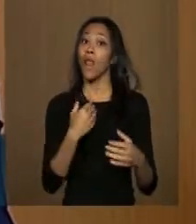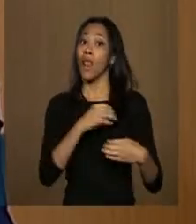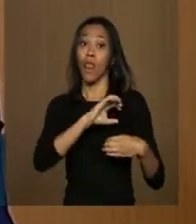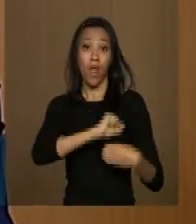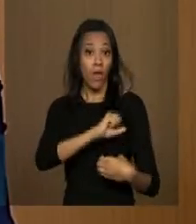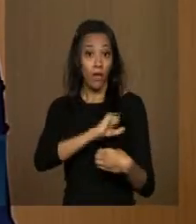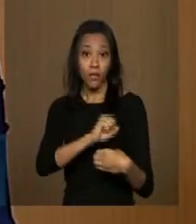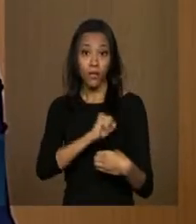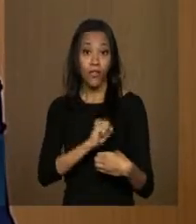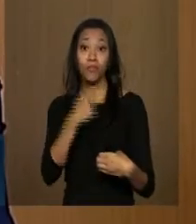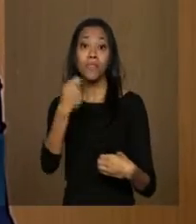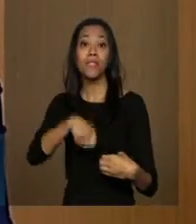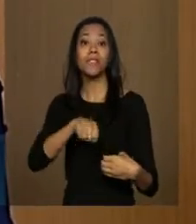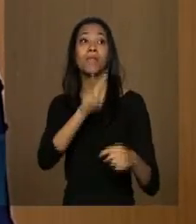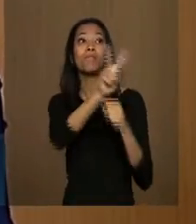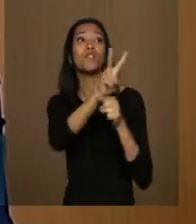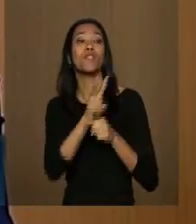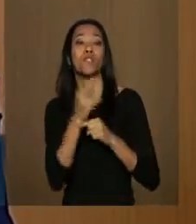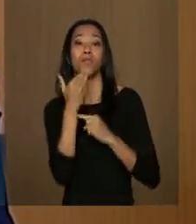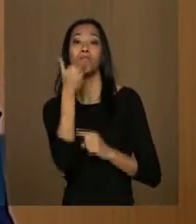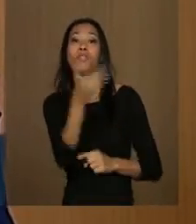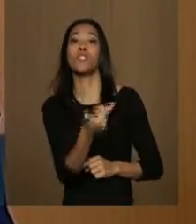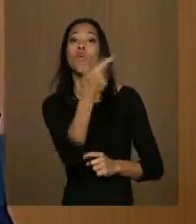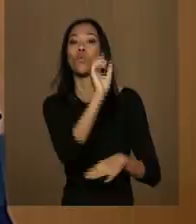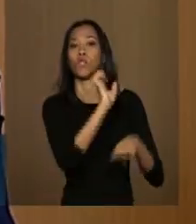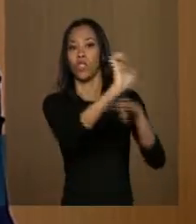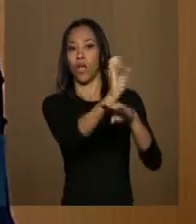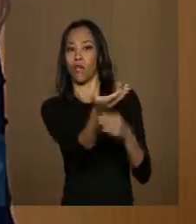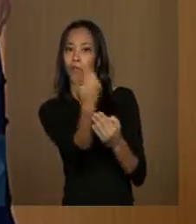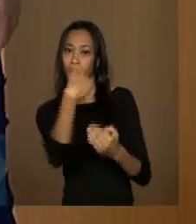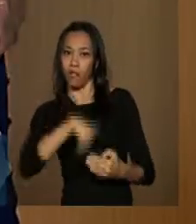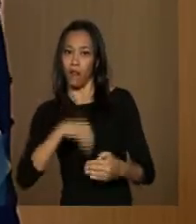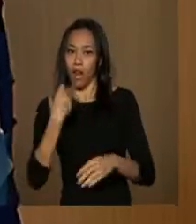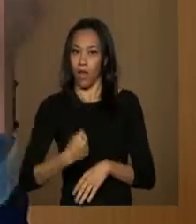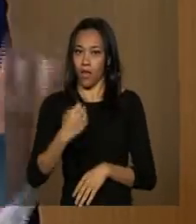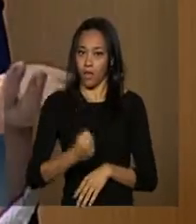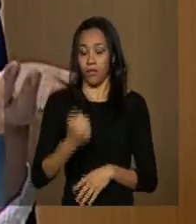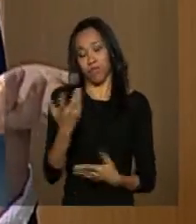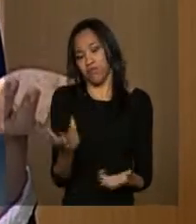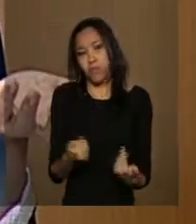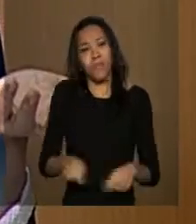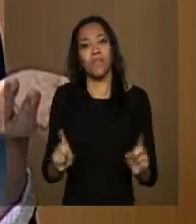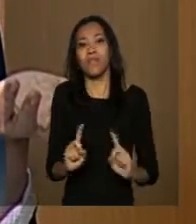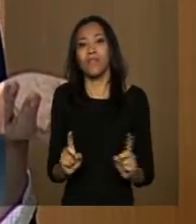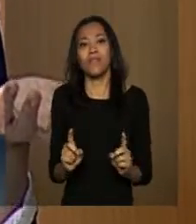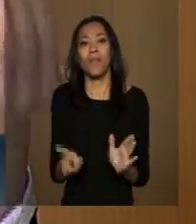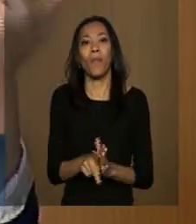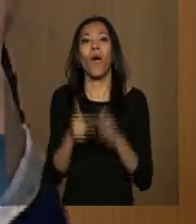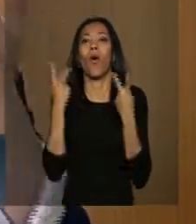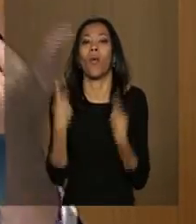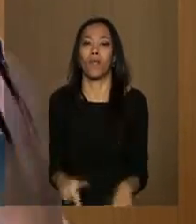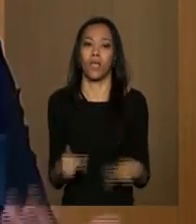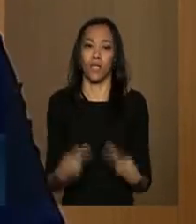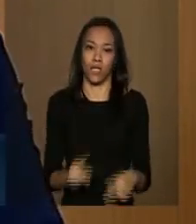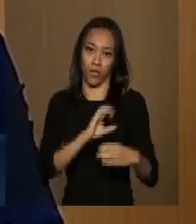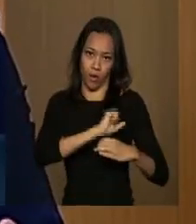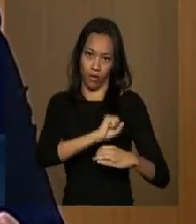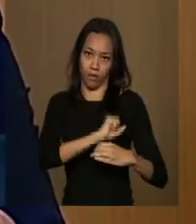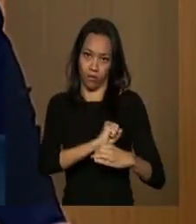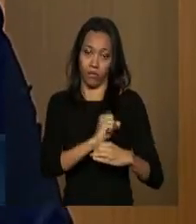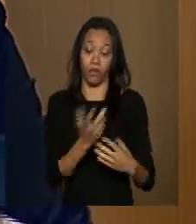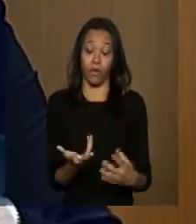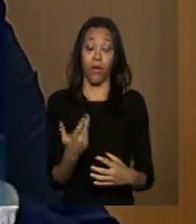coisa mais bonita do que isso? Toda vez que eu falo isso, as pessoas se emocionam, e é outra coisa que muito pouca gente sabe. Então, vamos falar sobre